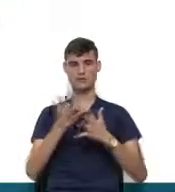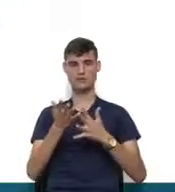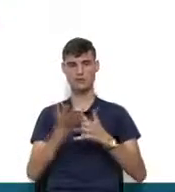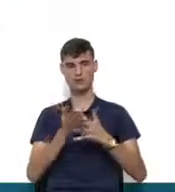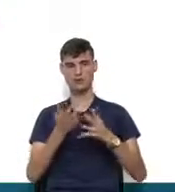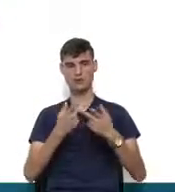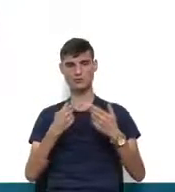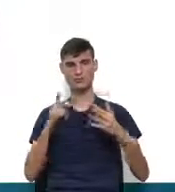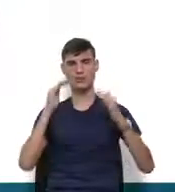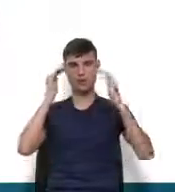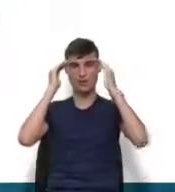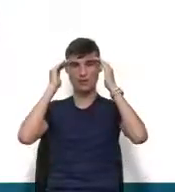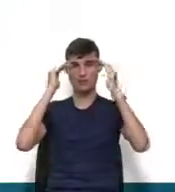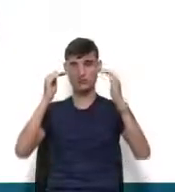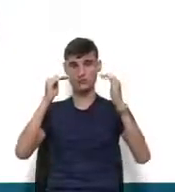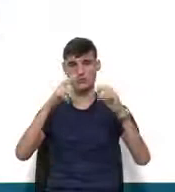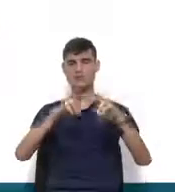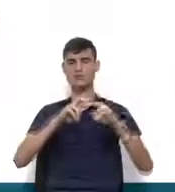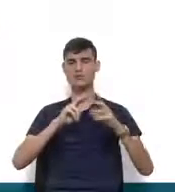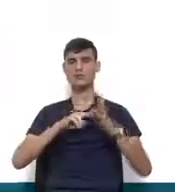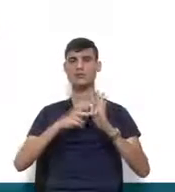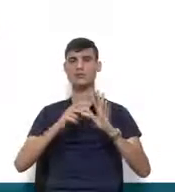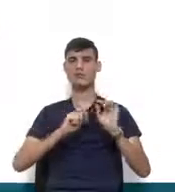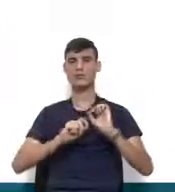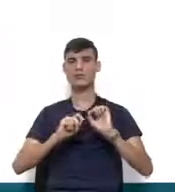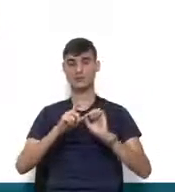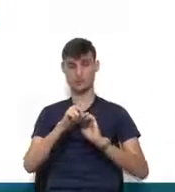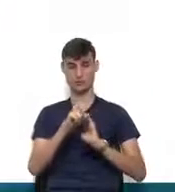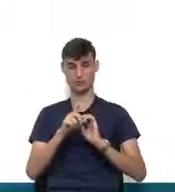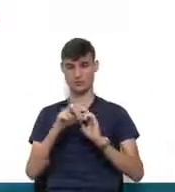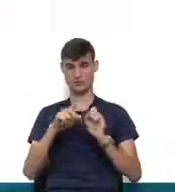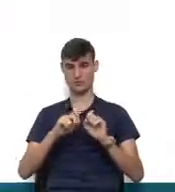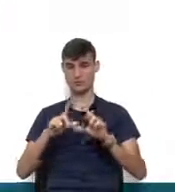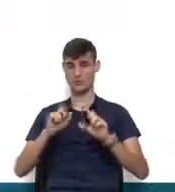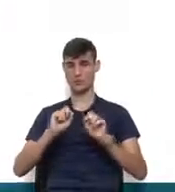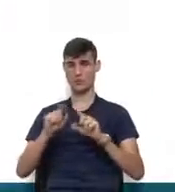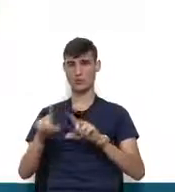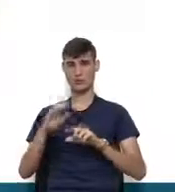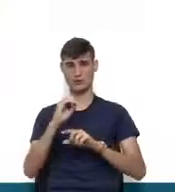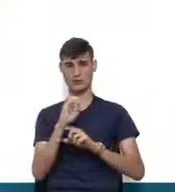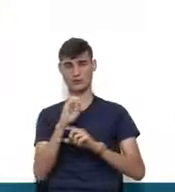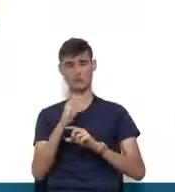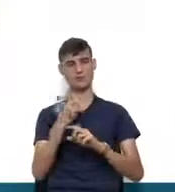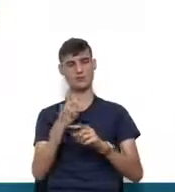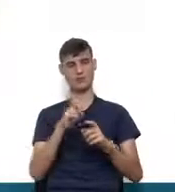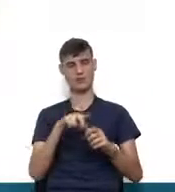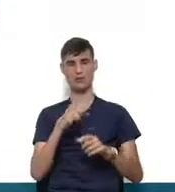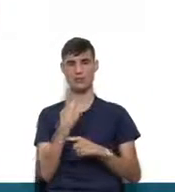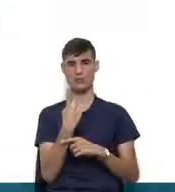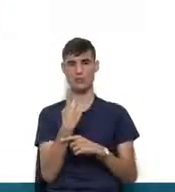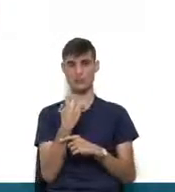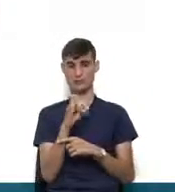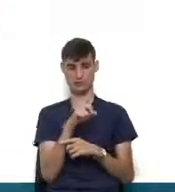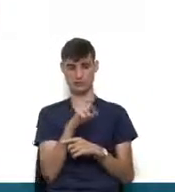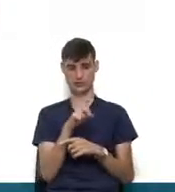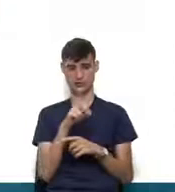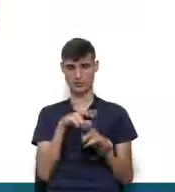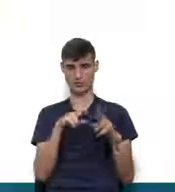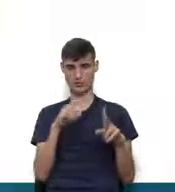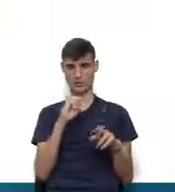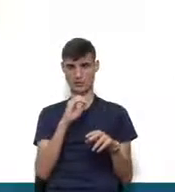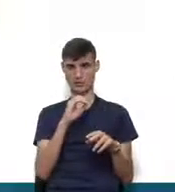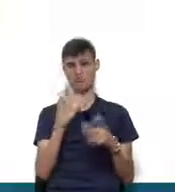intervalos que respeitam. O que quer dizer isso? Se o meu x for maior que 0, vai ser 1. Se o meu x for igual a